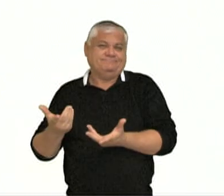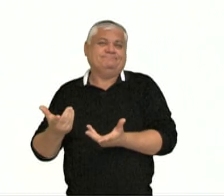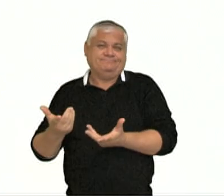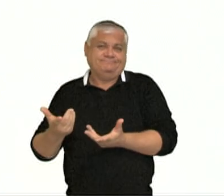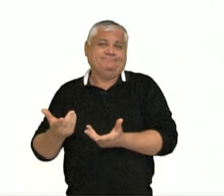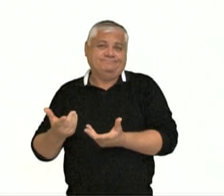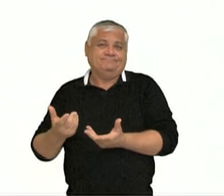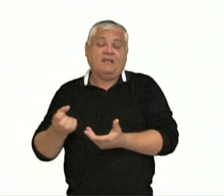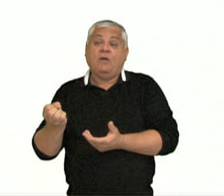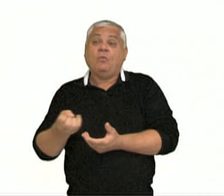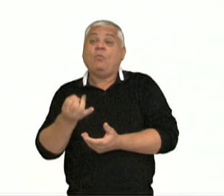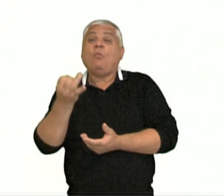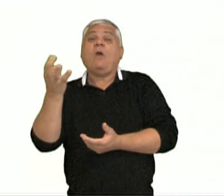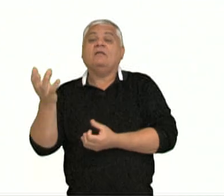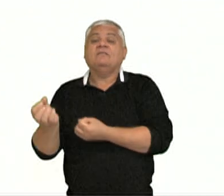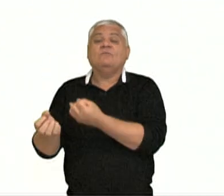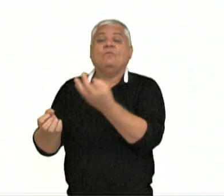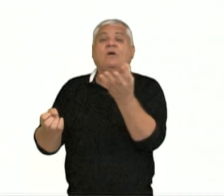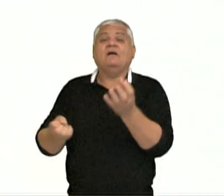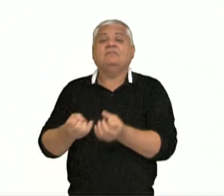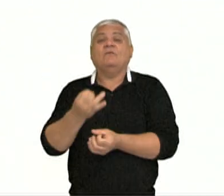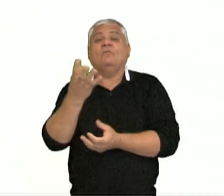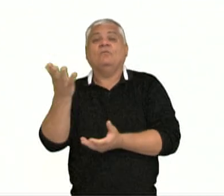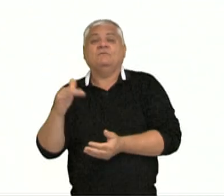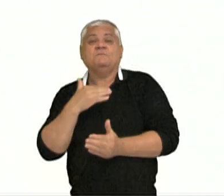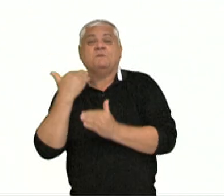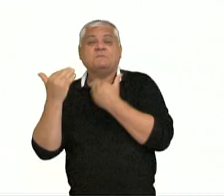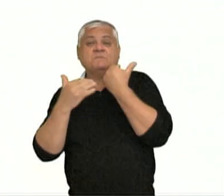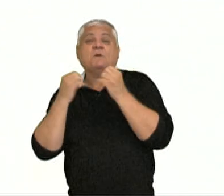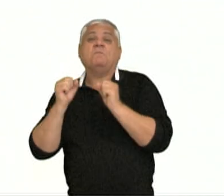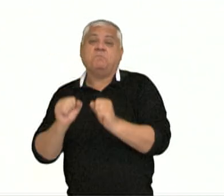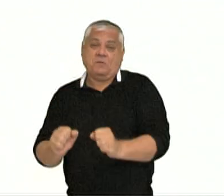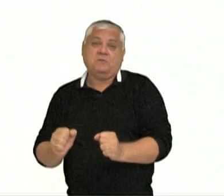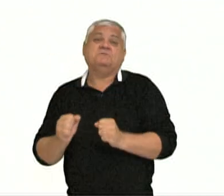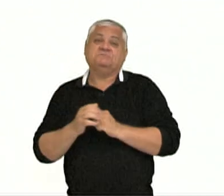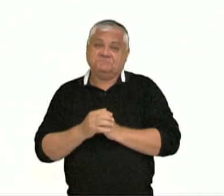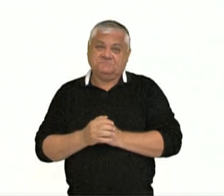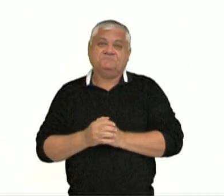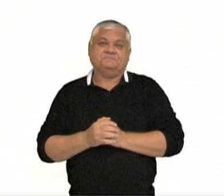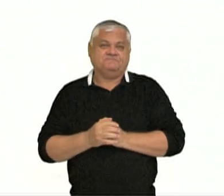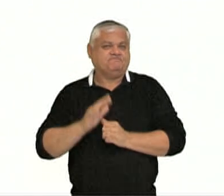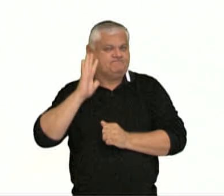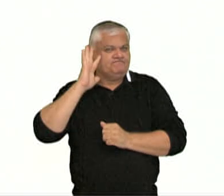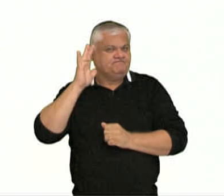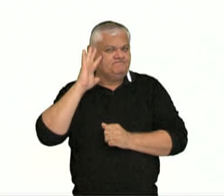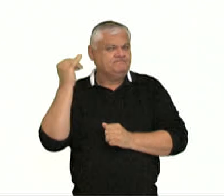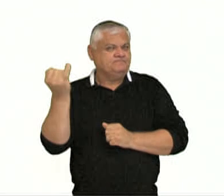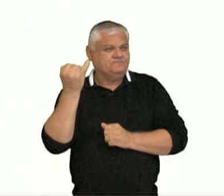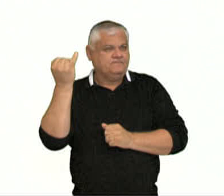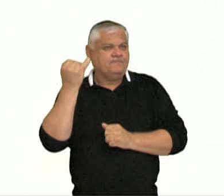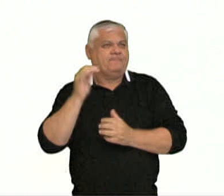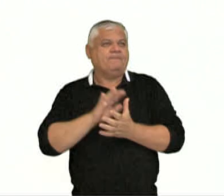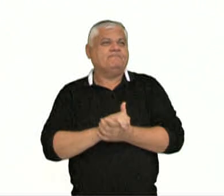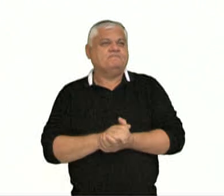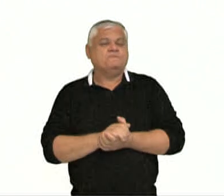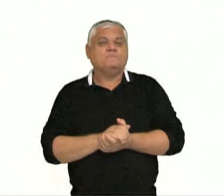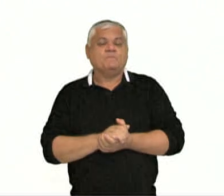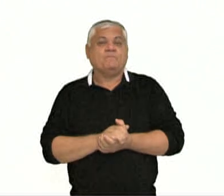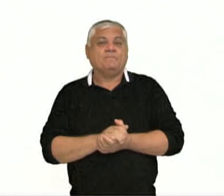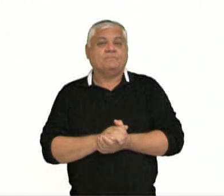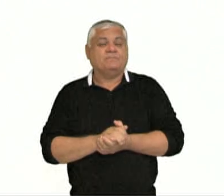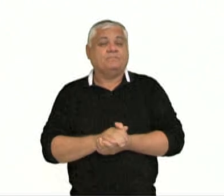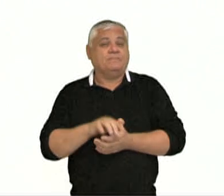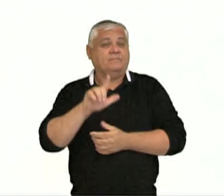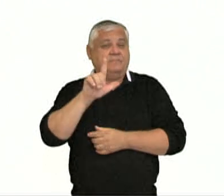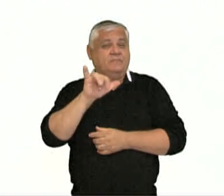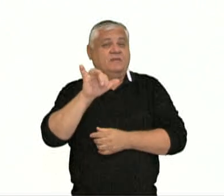a quantidade de espécies que vivem naquela área. Então, por isso é importante a gente refletir, certo? E aí, vamos pensar ainda